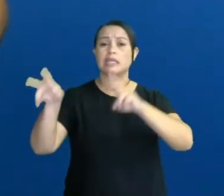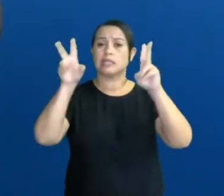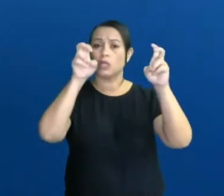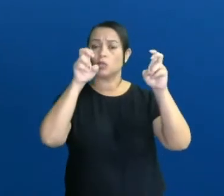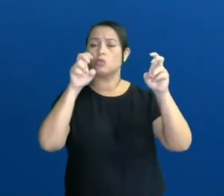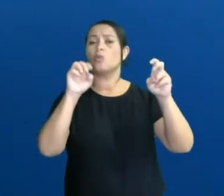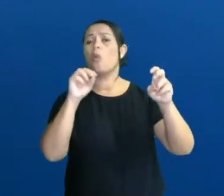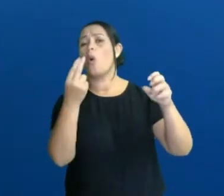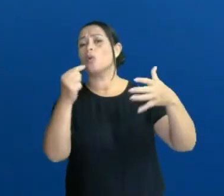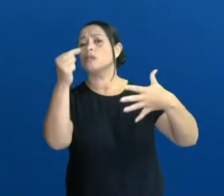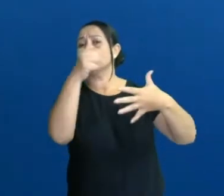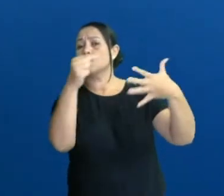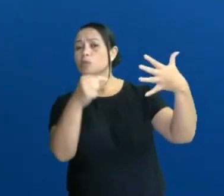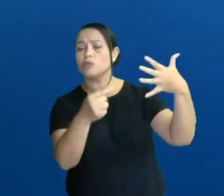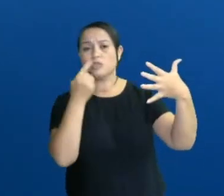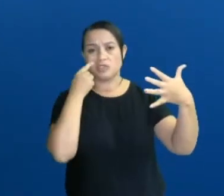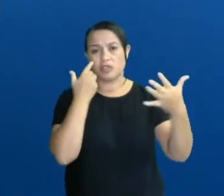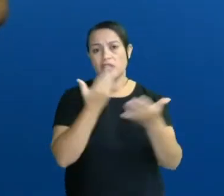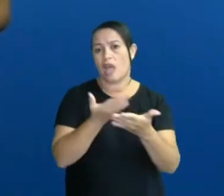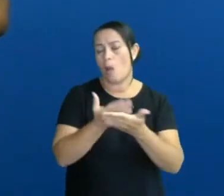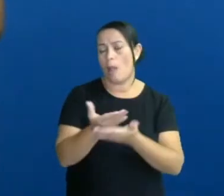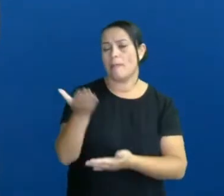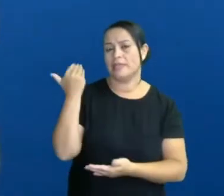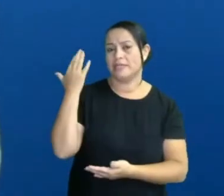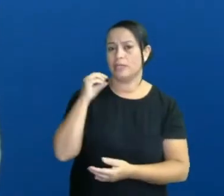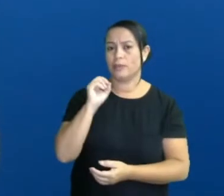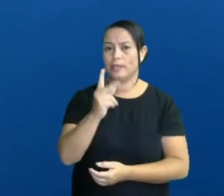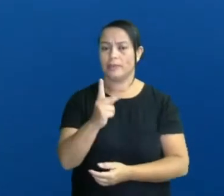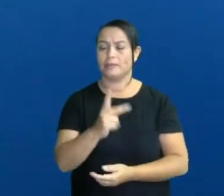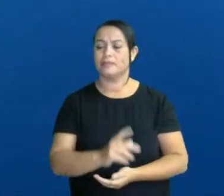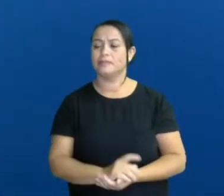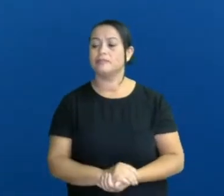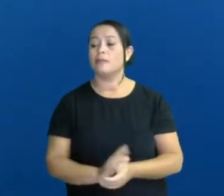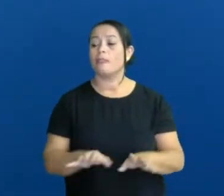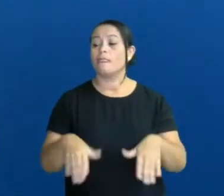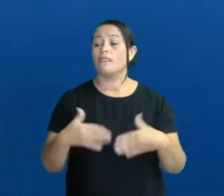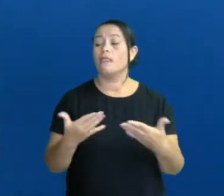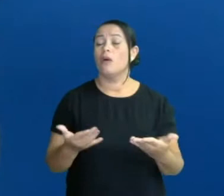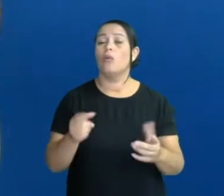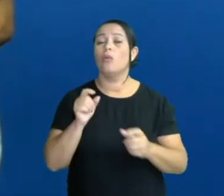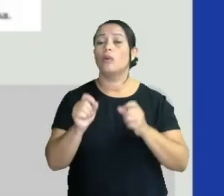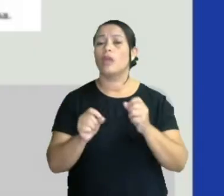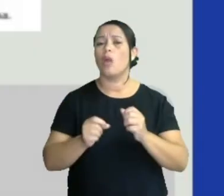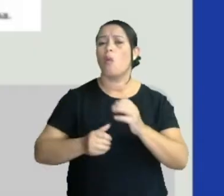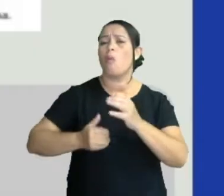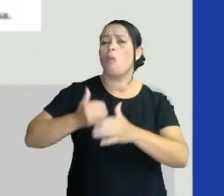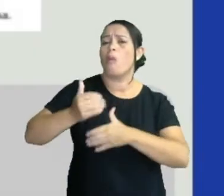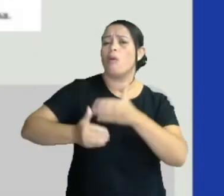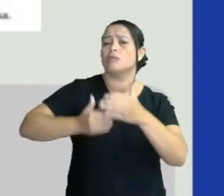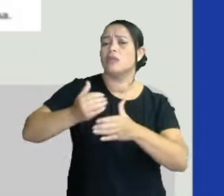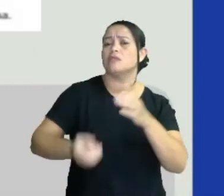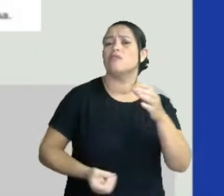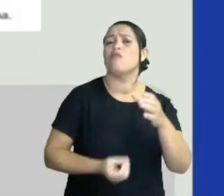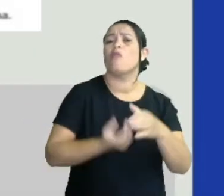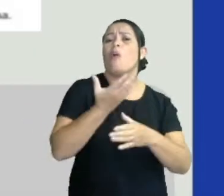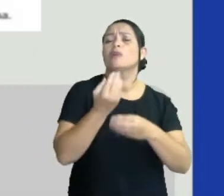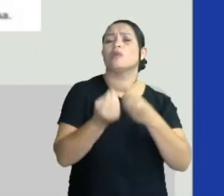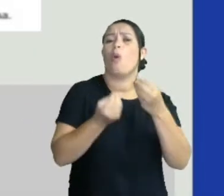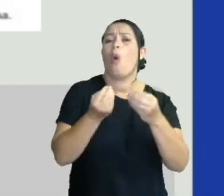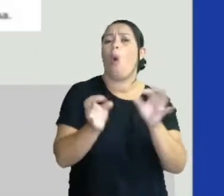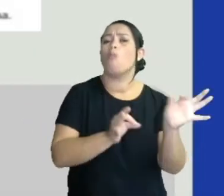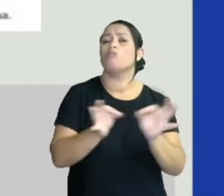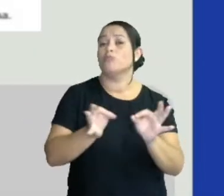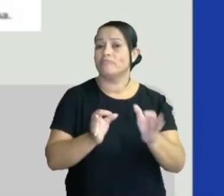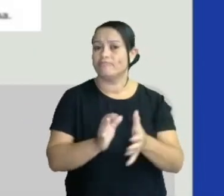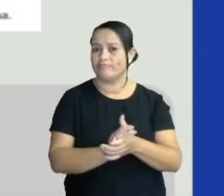nesses pontos que vocês viram na aula passada, ok? Então, o processo de formação, de que modo se